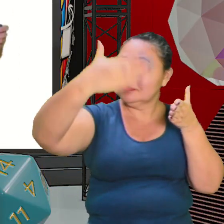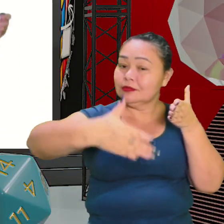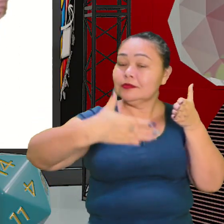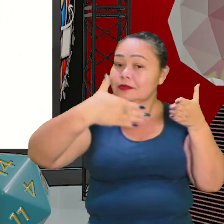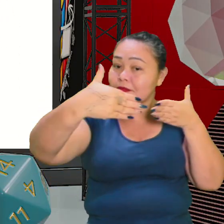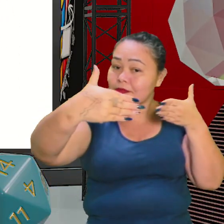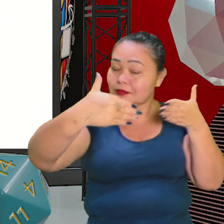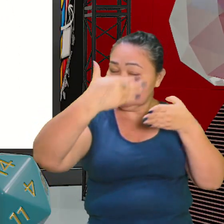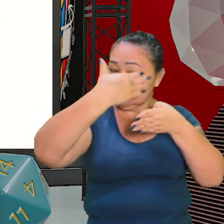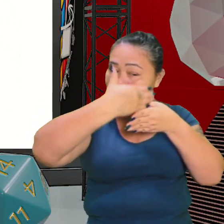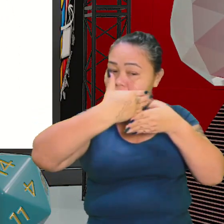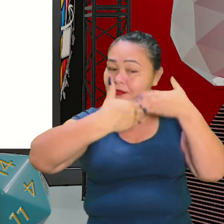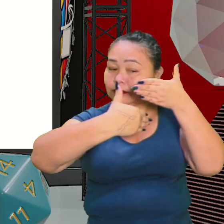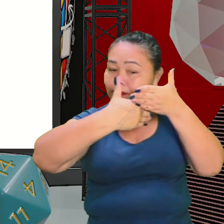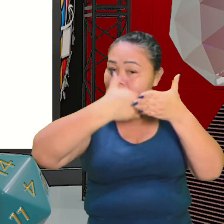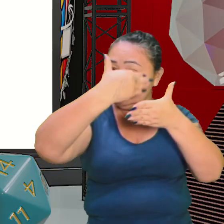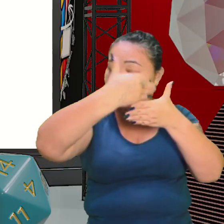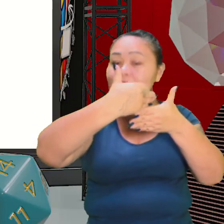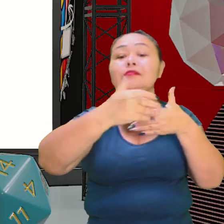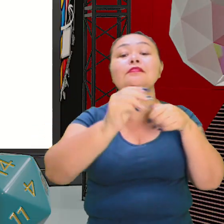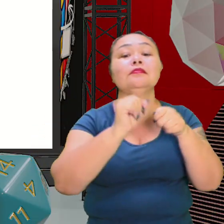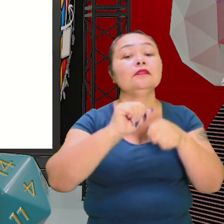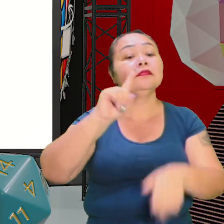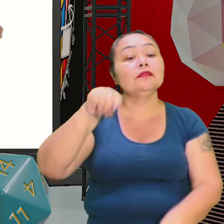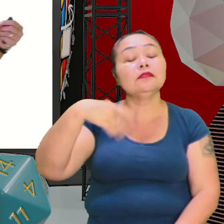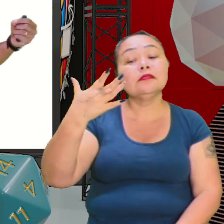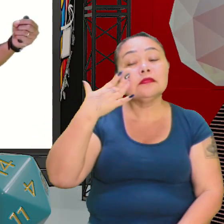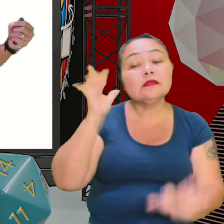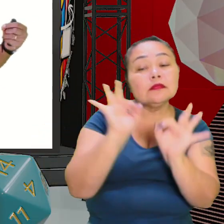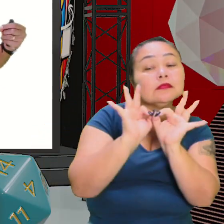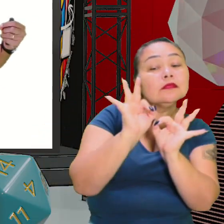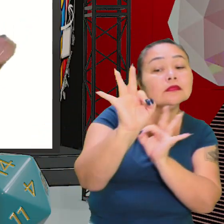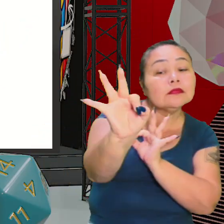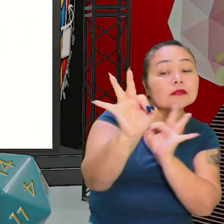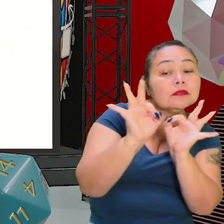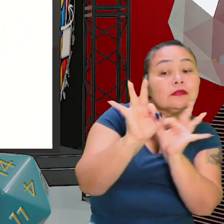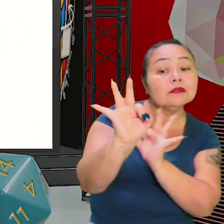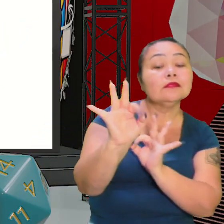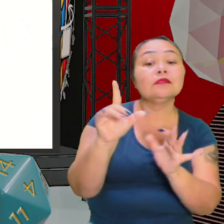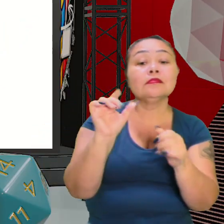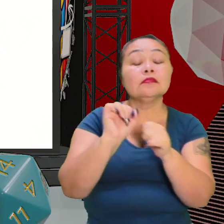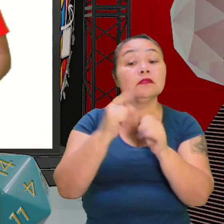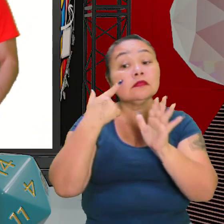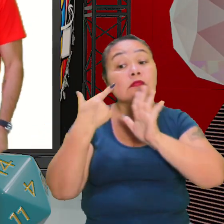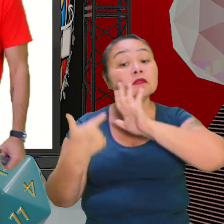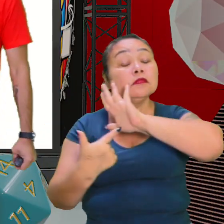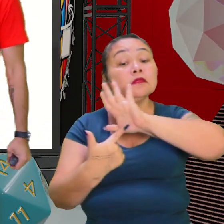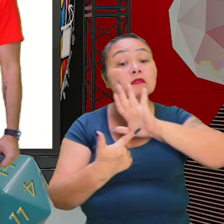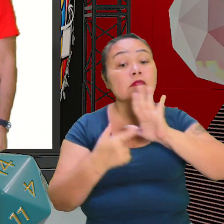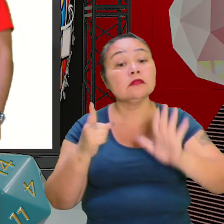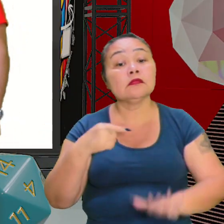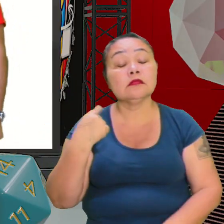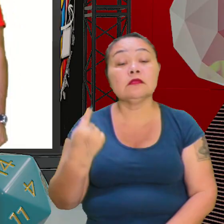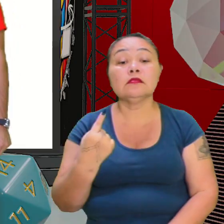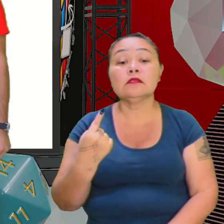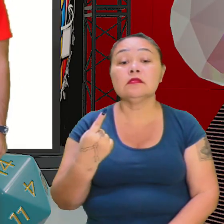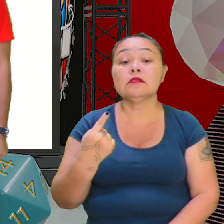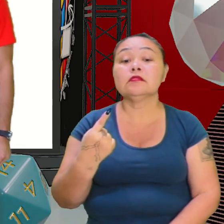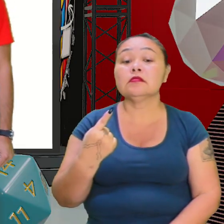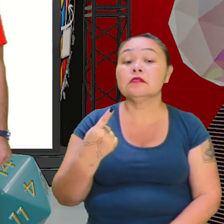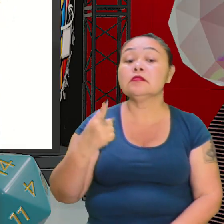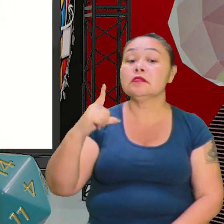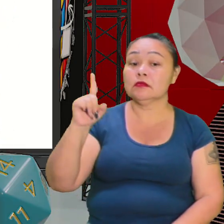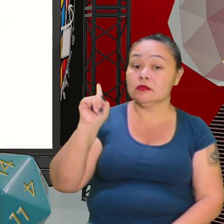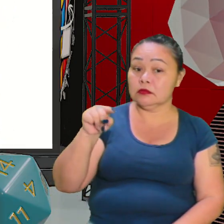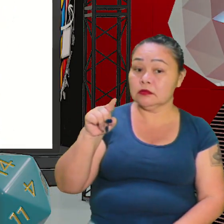poder segurar o tijolo, bem reforçado. Então agora eu estou medindo. E agora eu estou mostrando para vocês, nós estamos mostrando para vocês